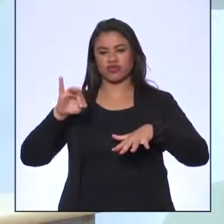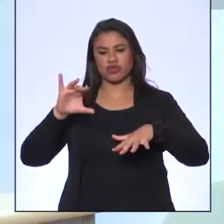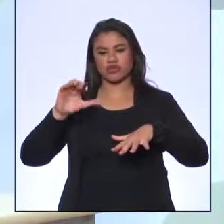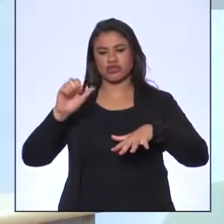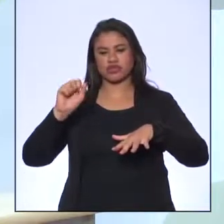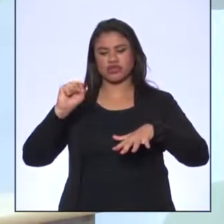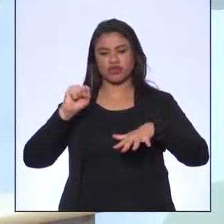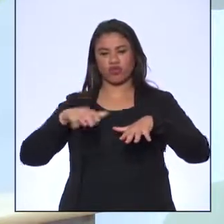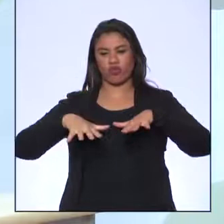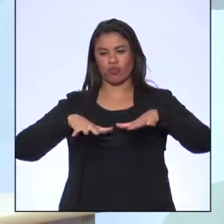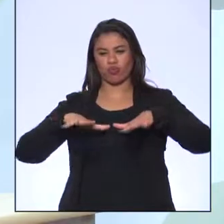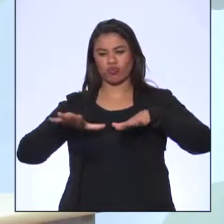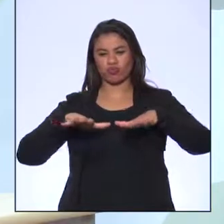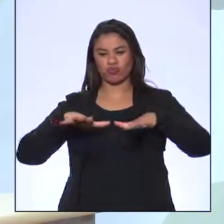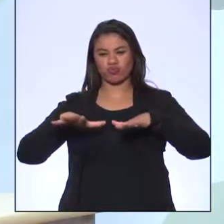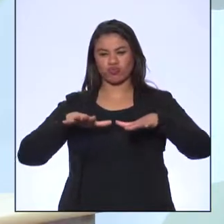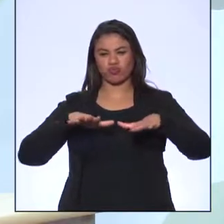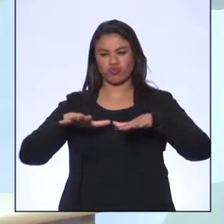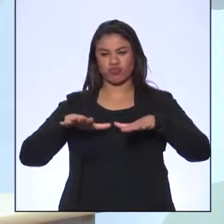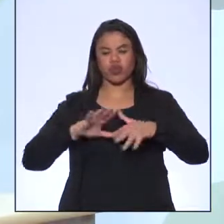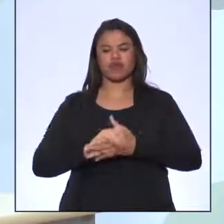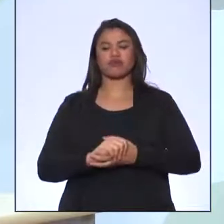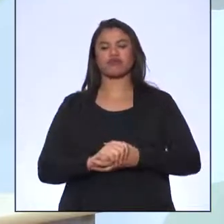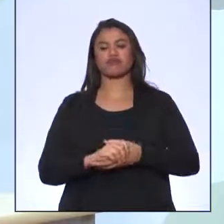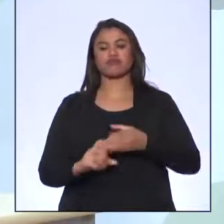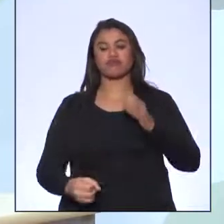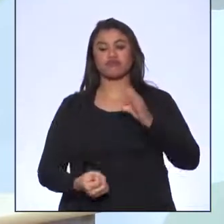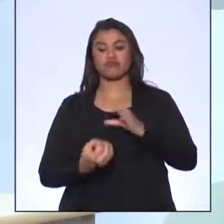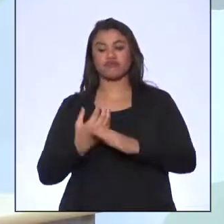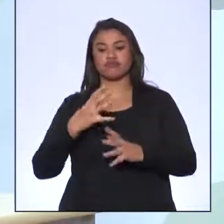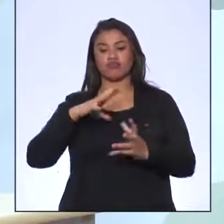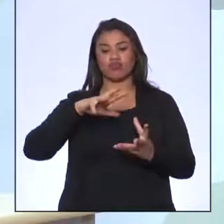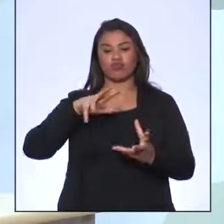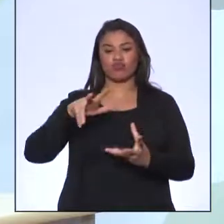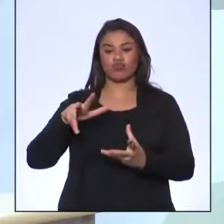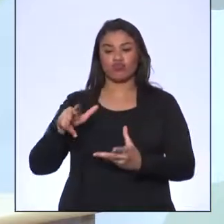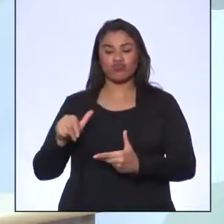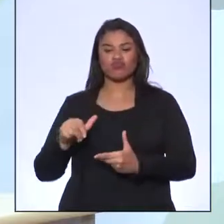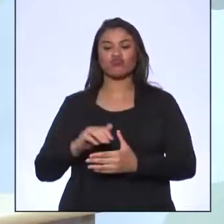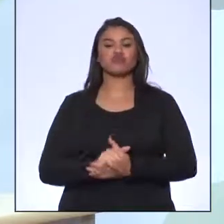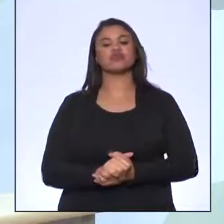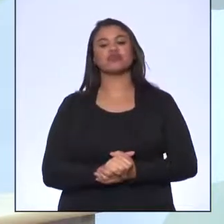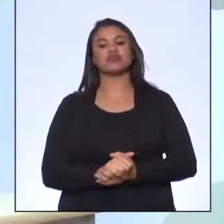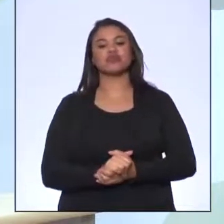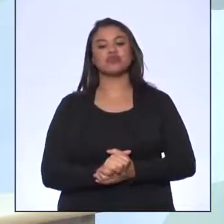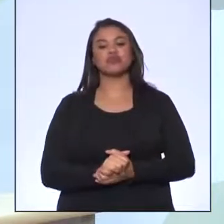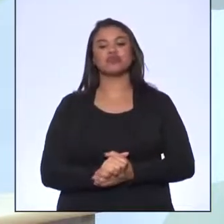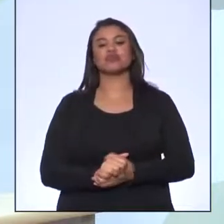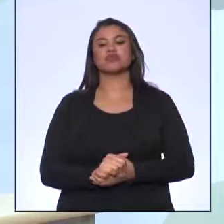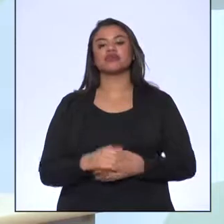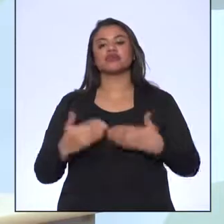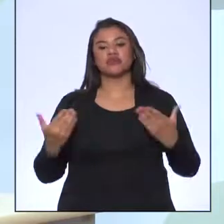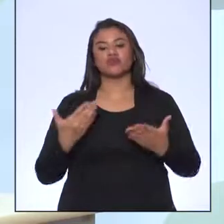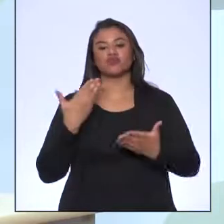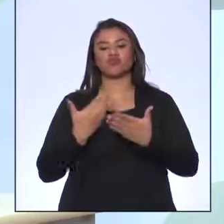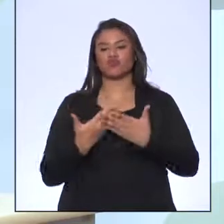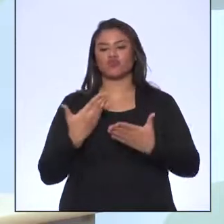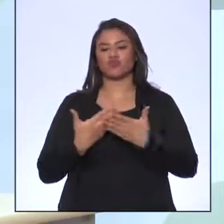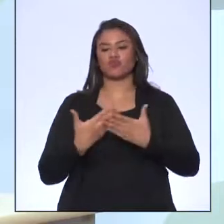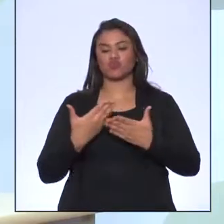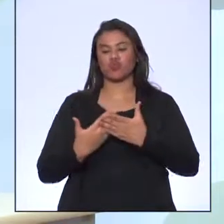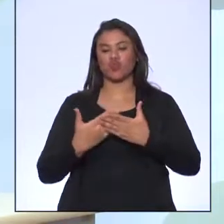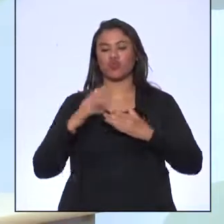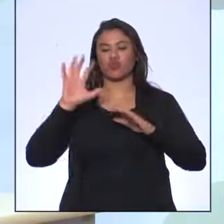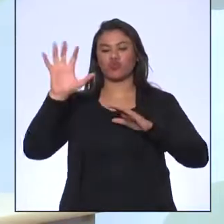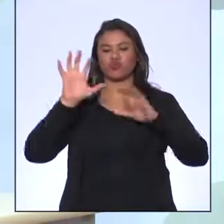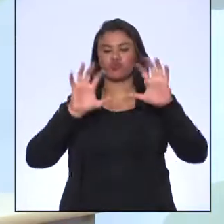placas tectônicas, da formação do planeta Terra. Então, essa é uma forma de se estudar os